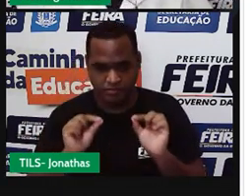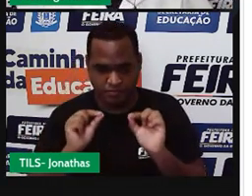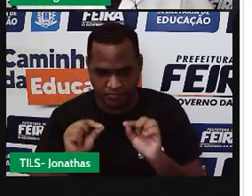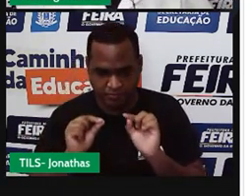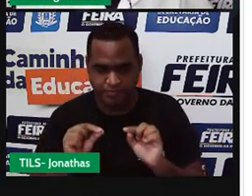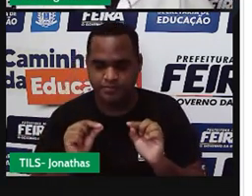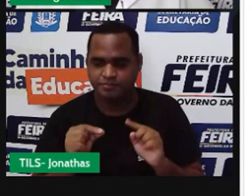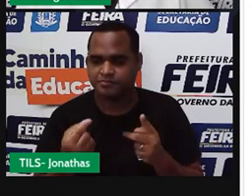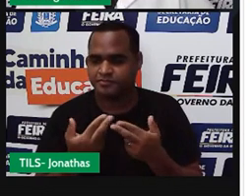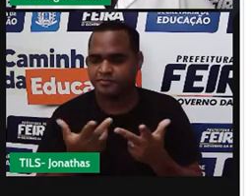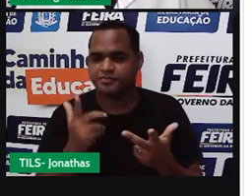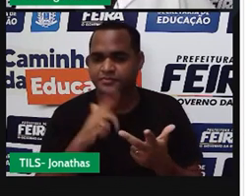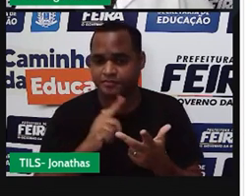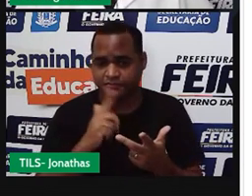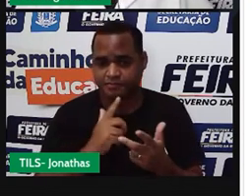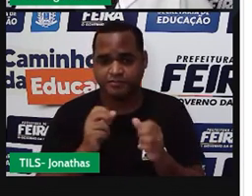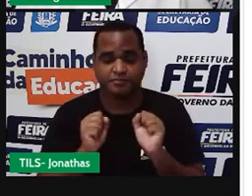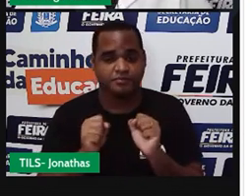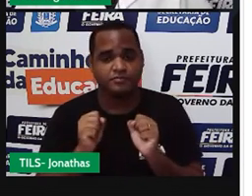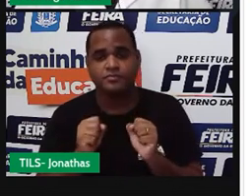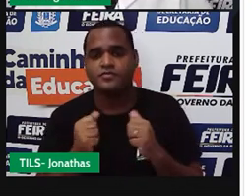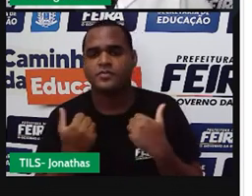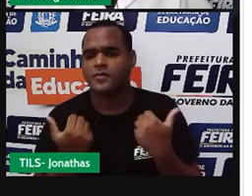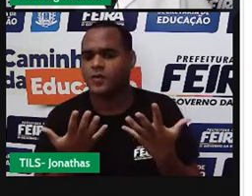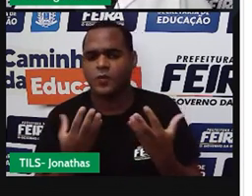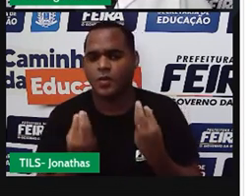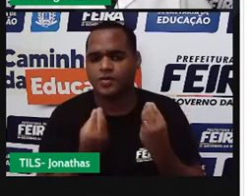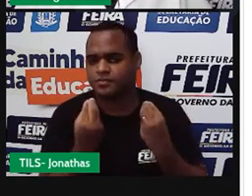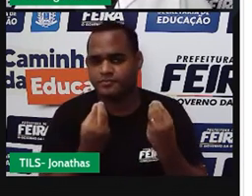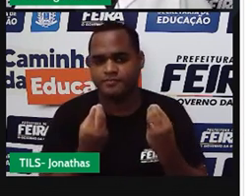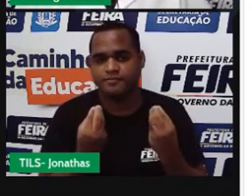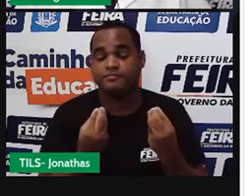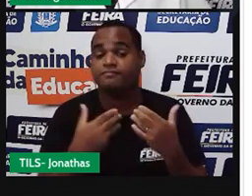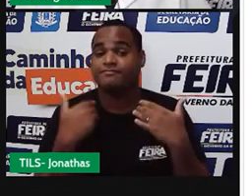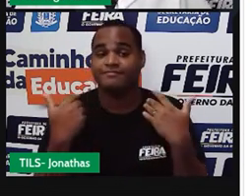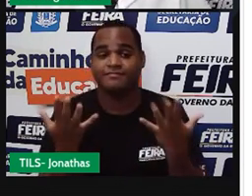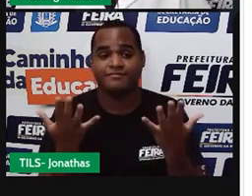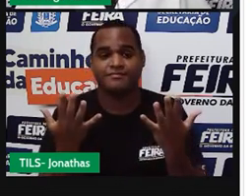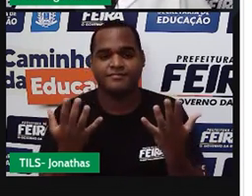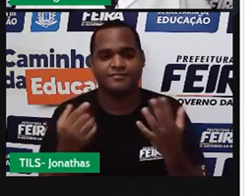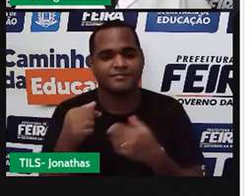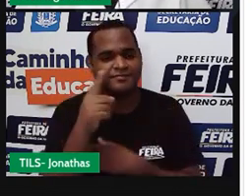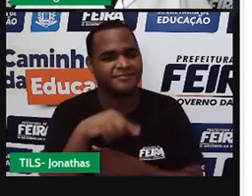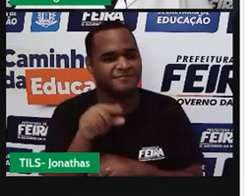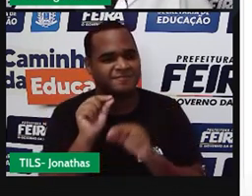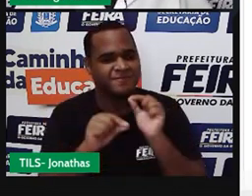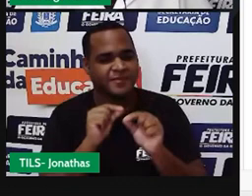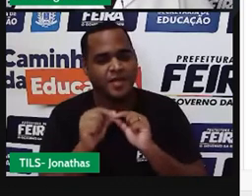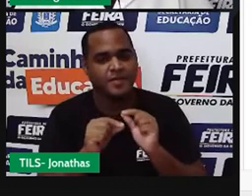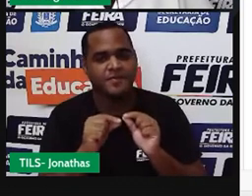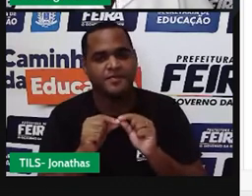na aula anterior essa então vamos pegar aqui olha só